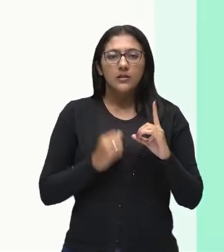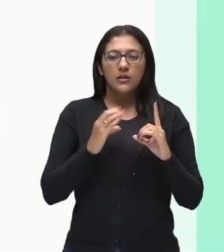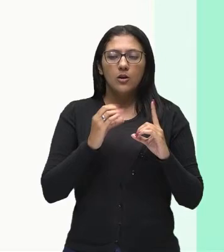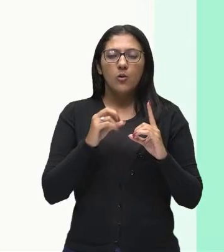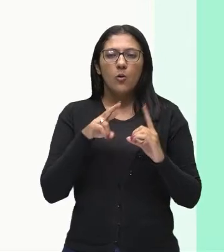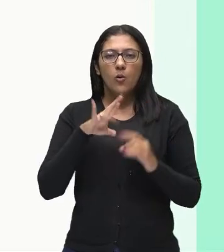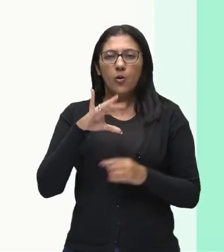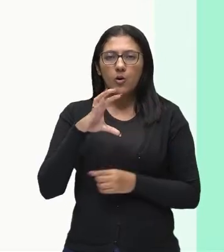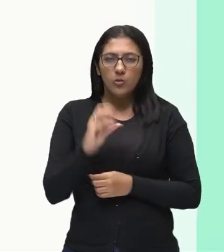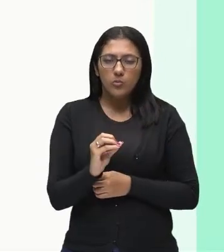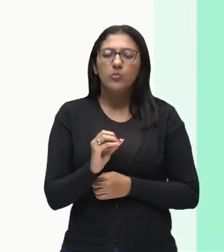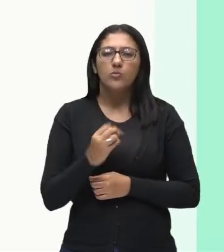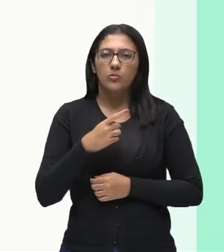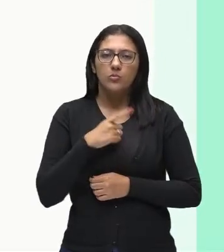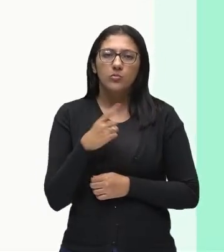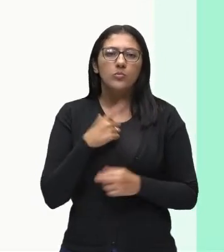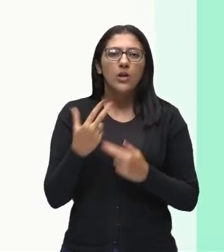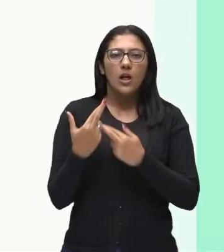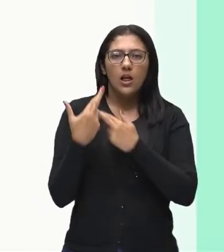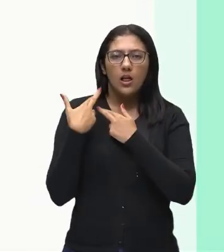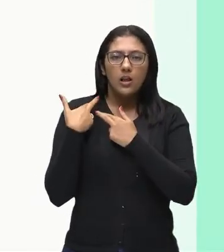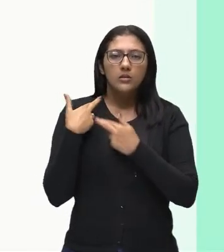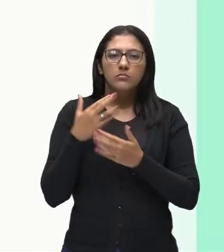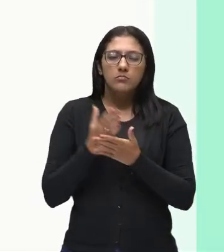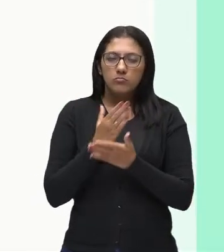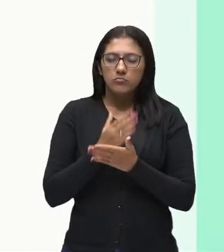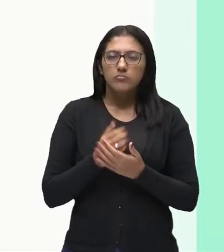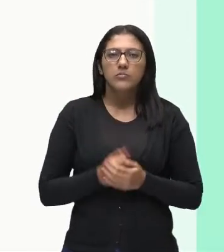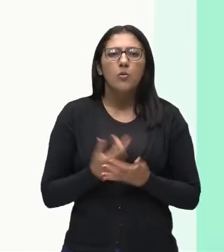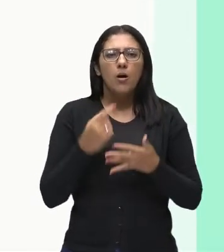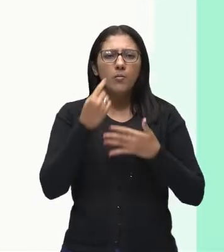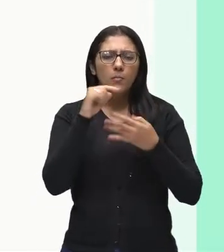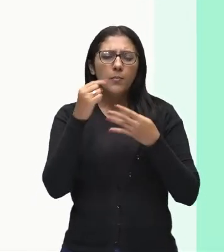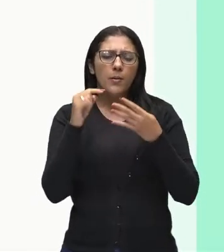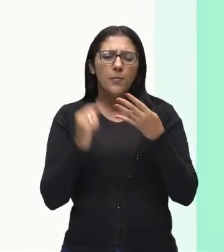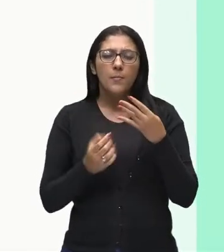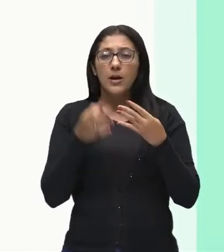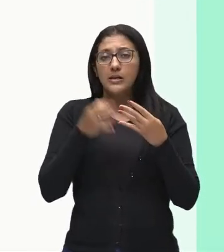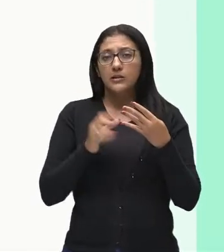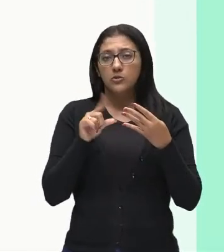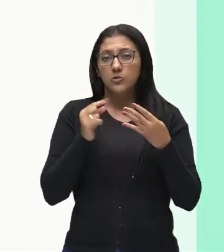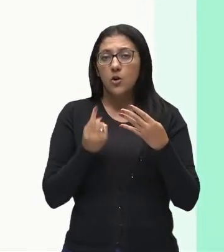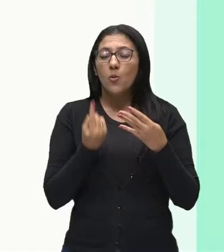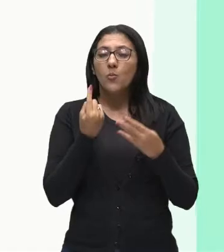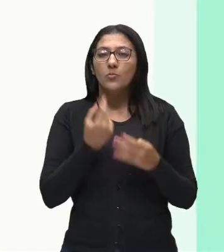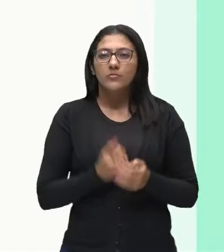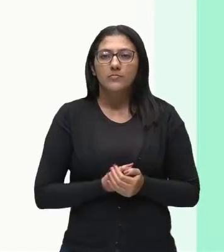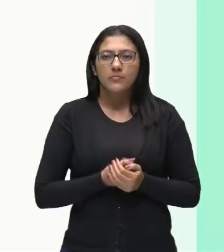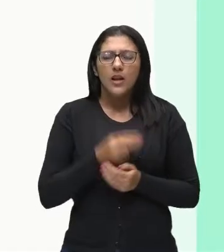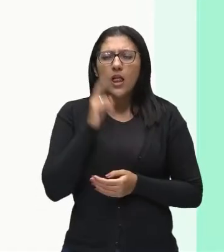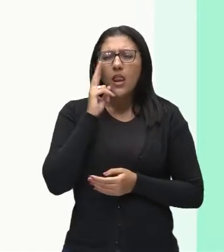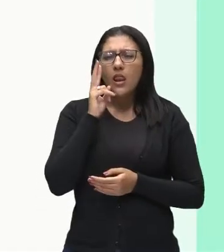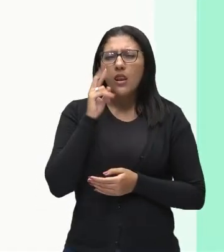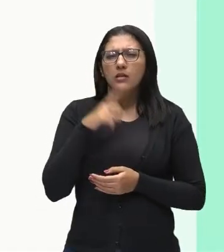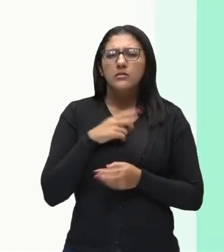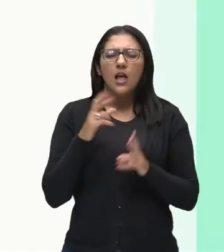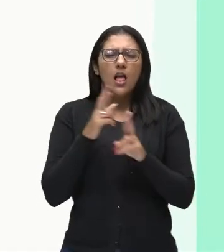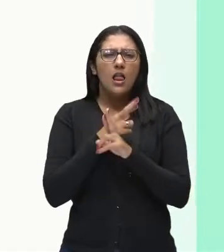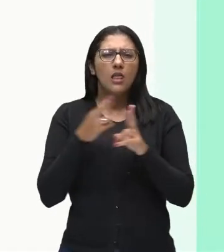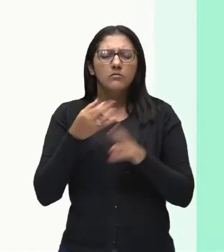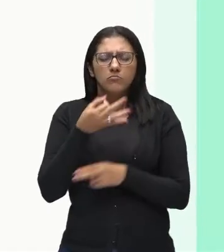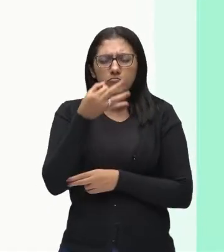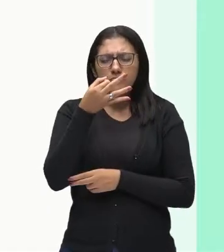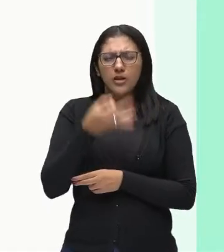função é reservar excretas. Qual você acha que é a alternativa correta? Bem, gente, aquela que faz a relação corretinha